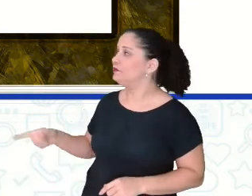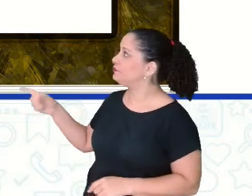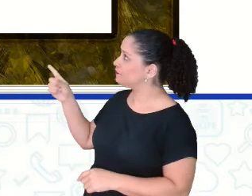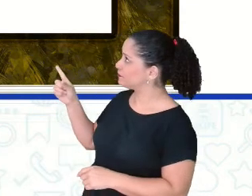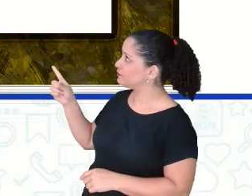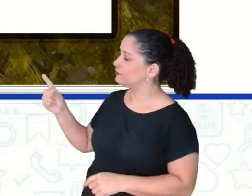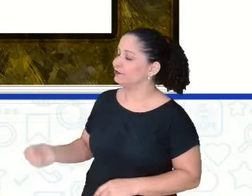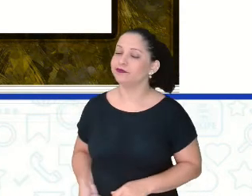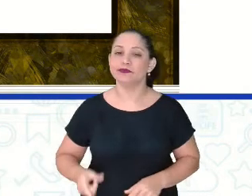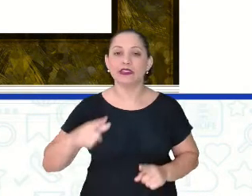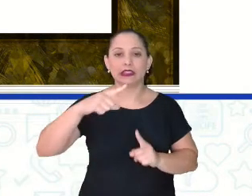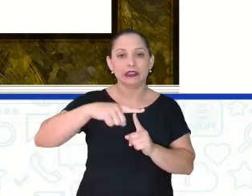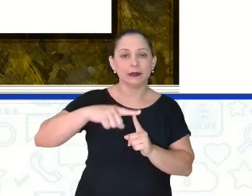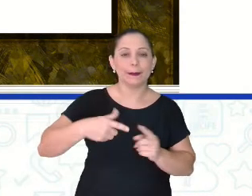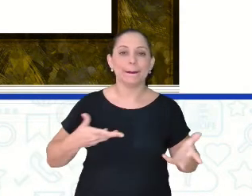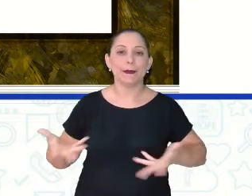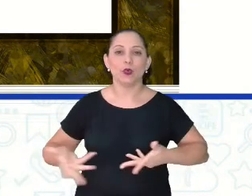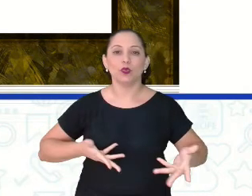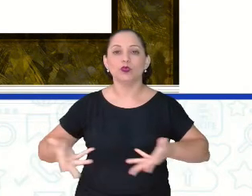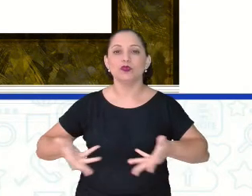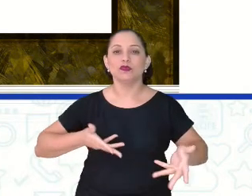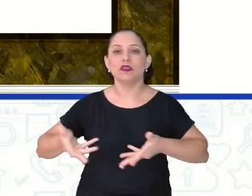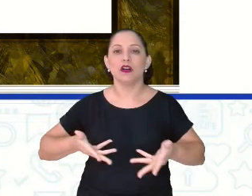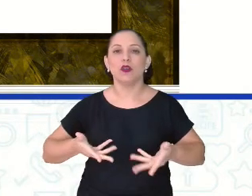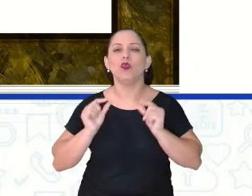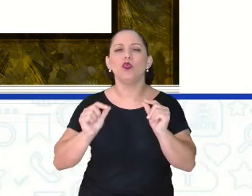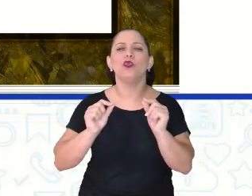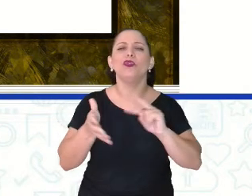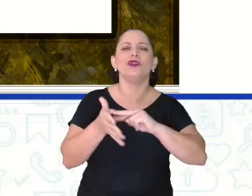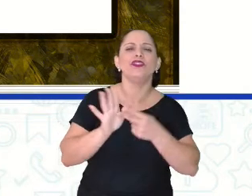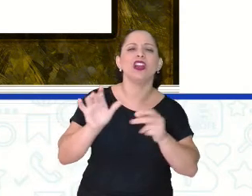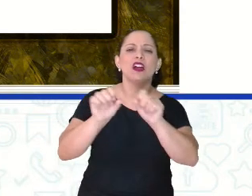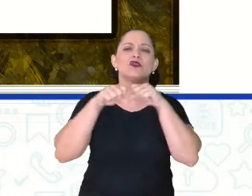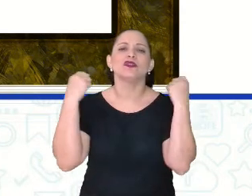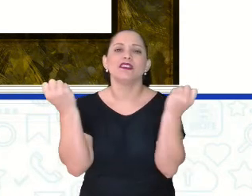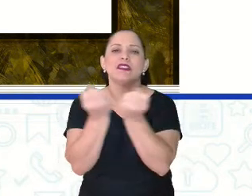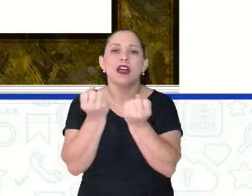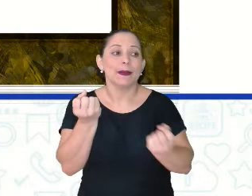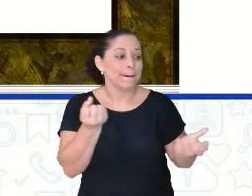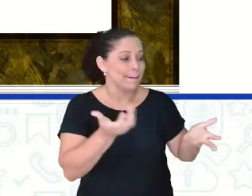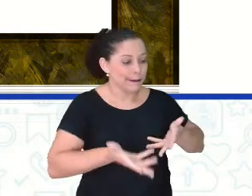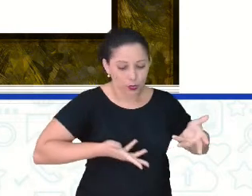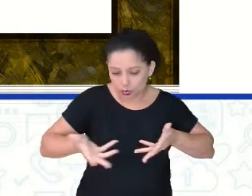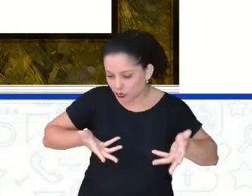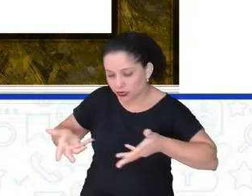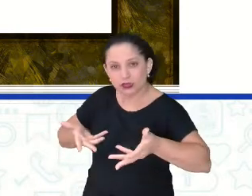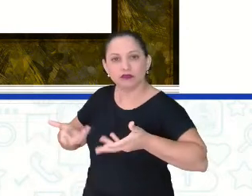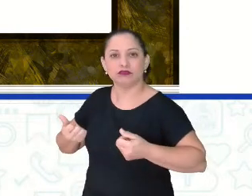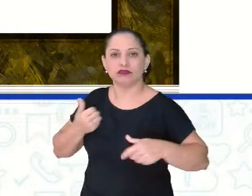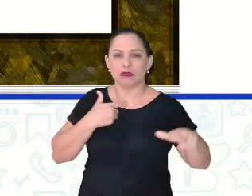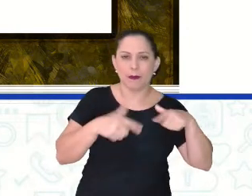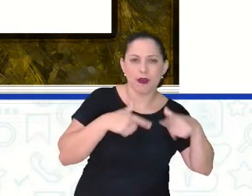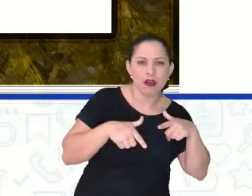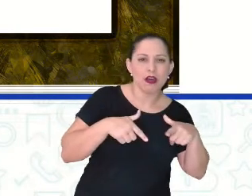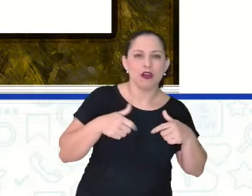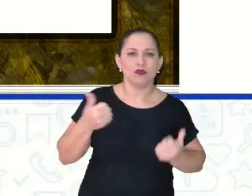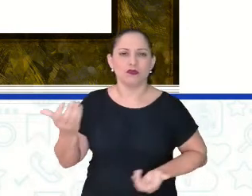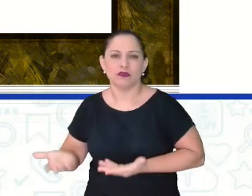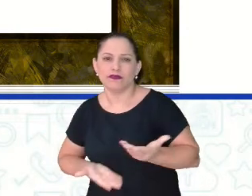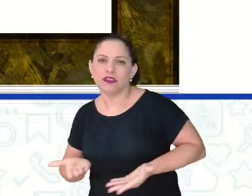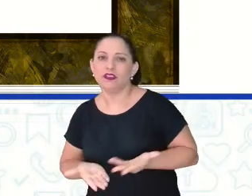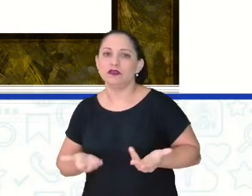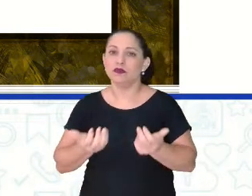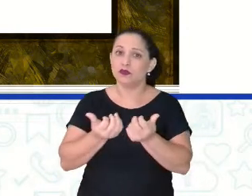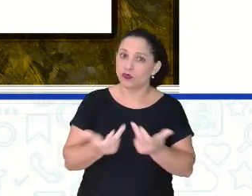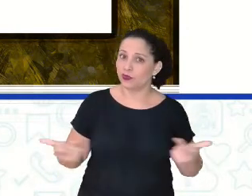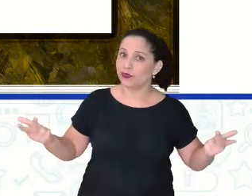pela qual a sociedade produz seus bens e serviços. Aí tem uma operaçãozinha aí, feita matemática, viu, professor? Lá embaixo,